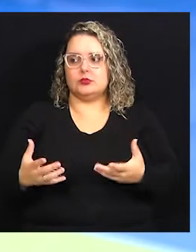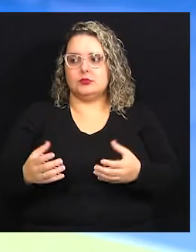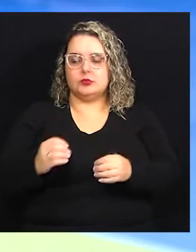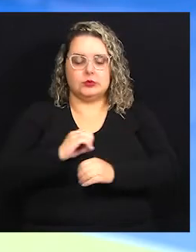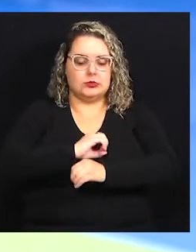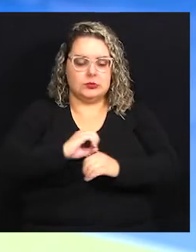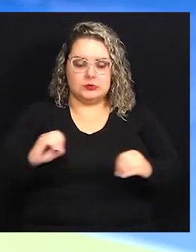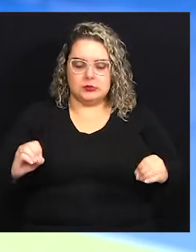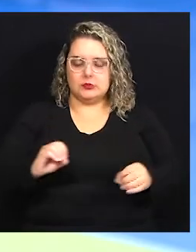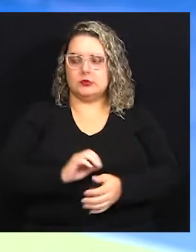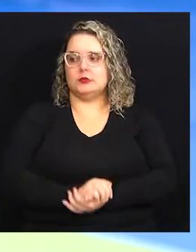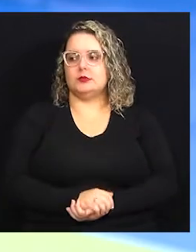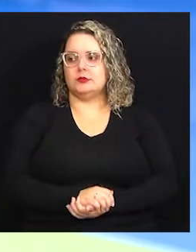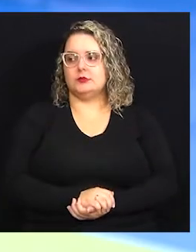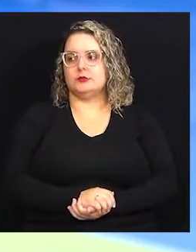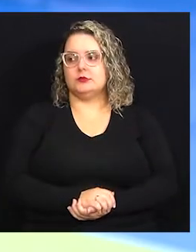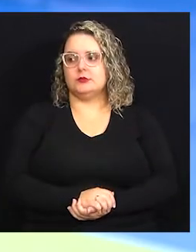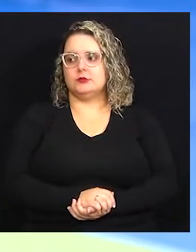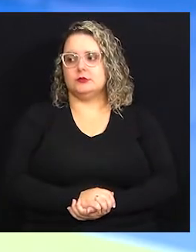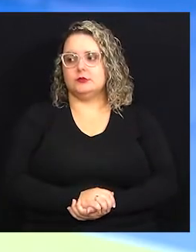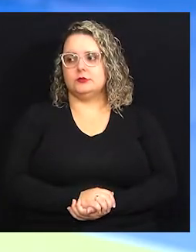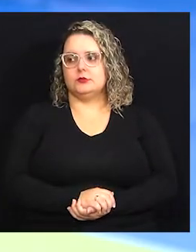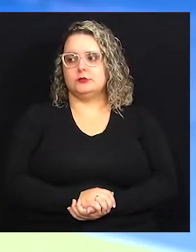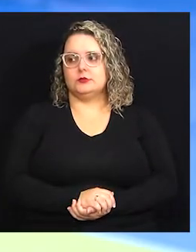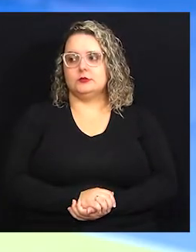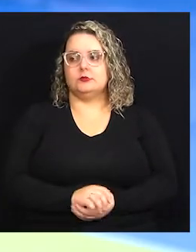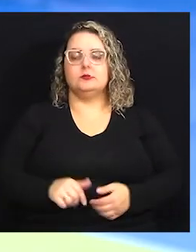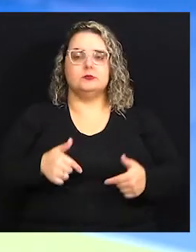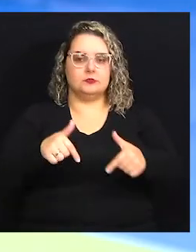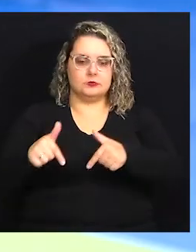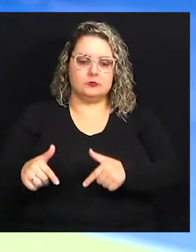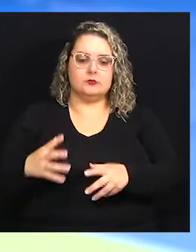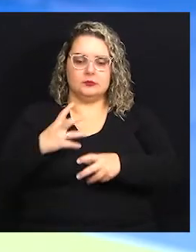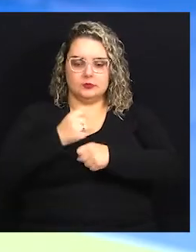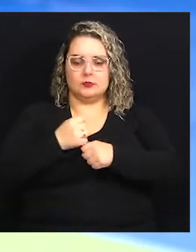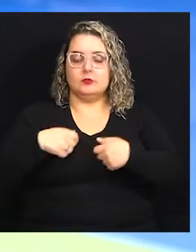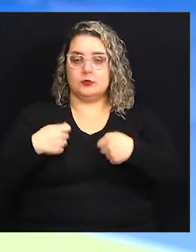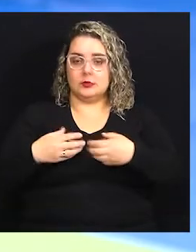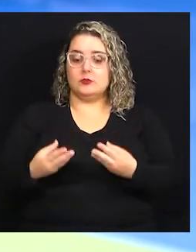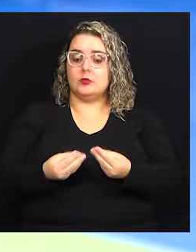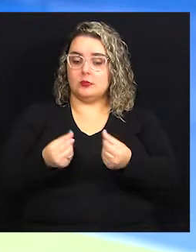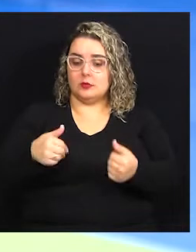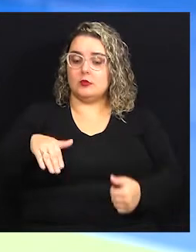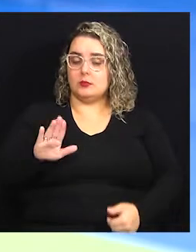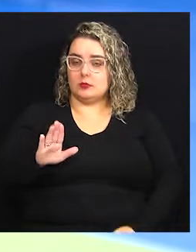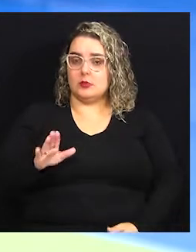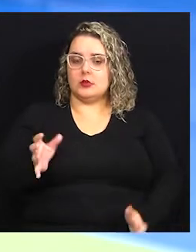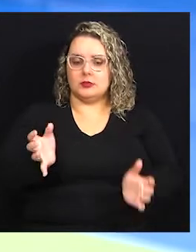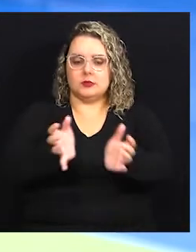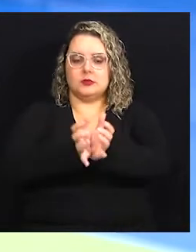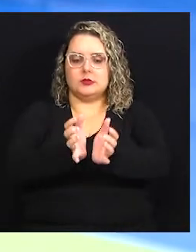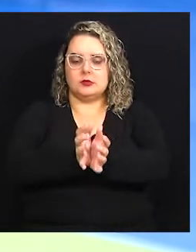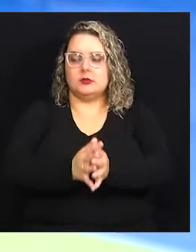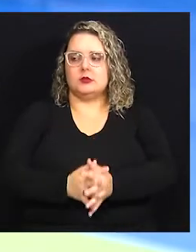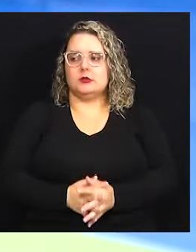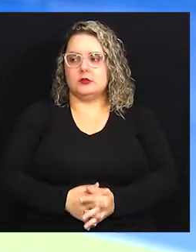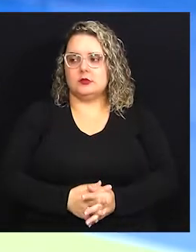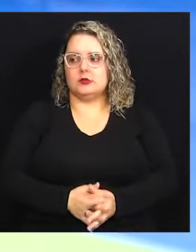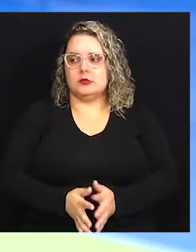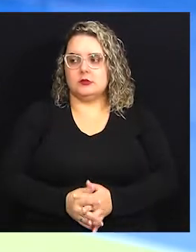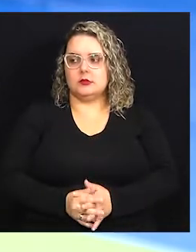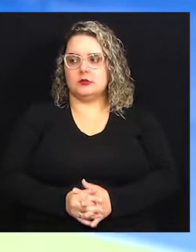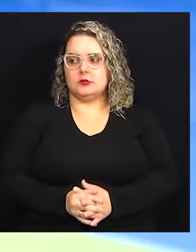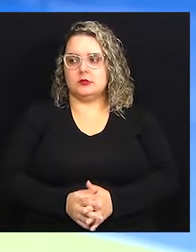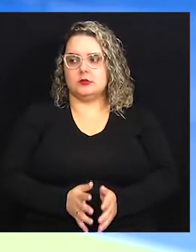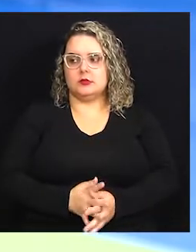do zero, né? E trabalhar, fortificar, temos que qualificar um pouco mais a equipe, né?